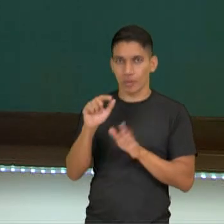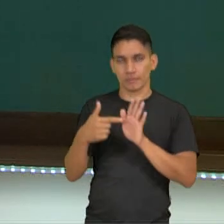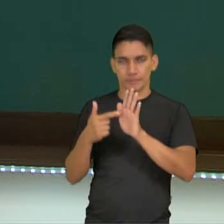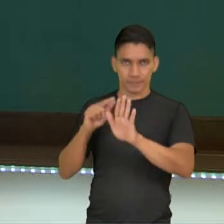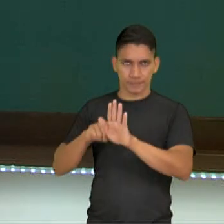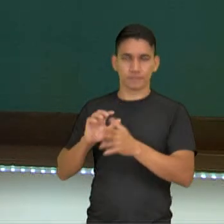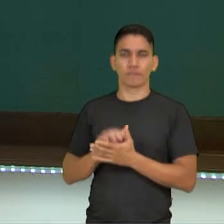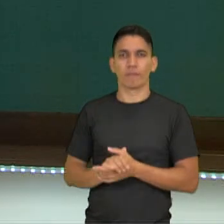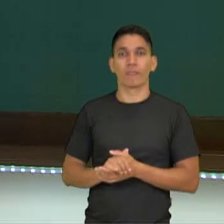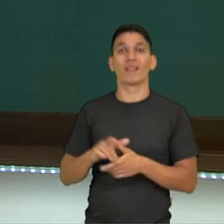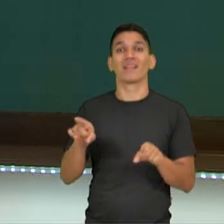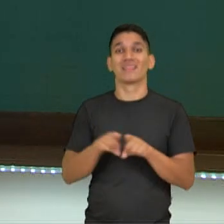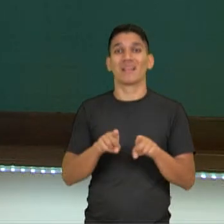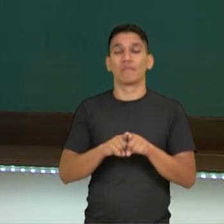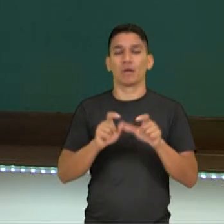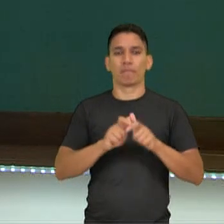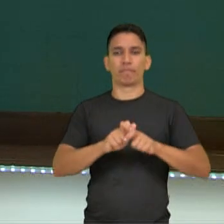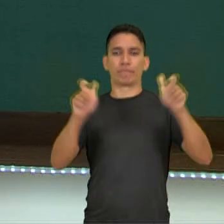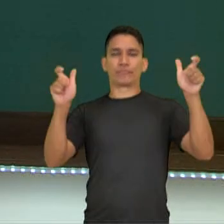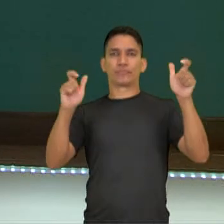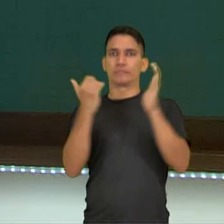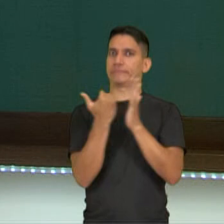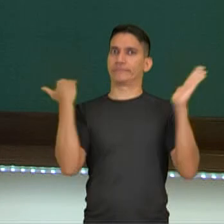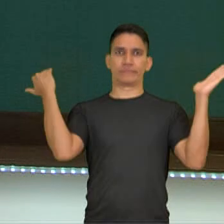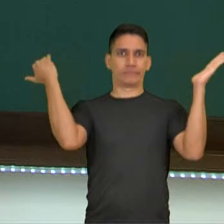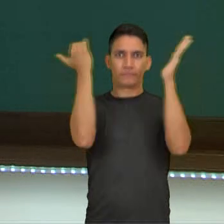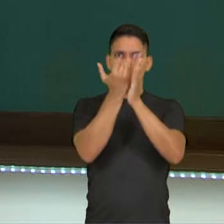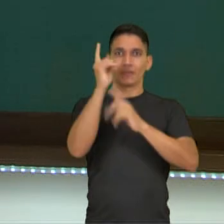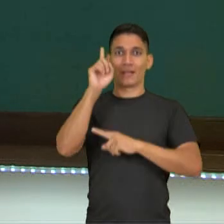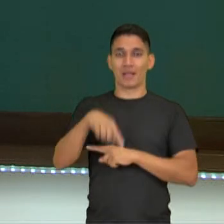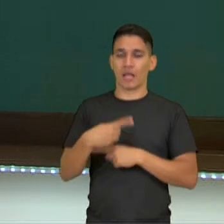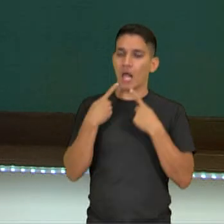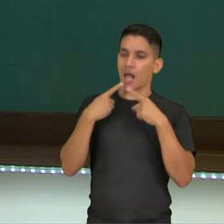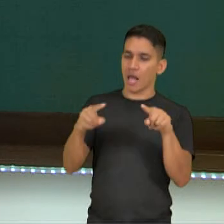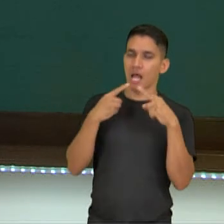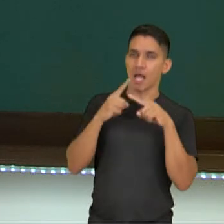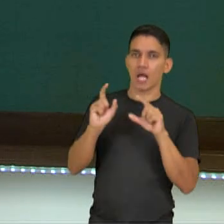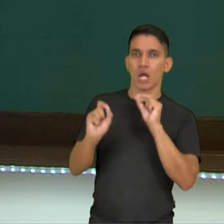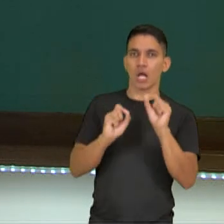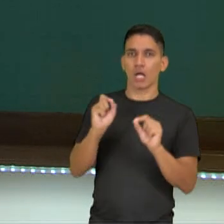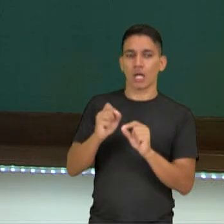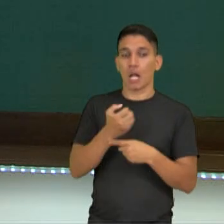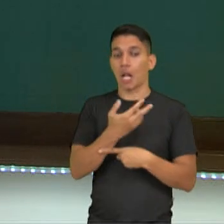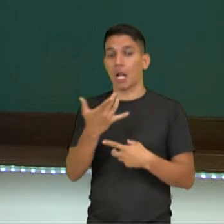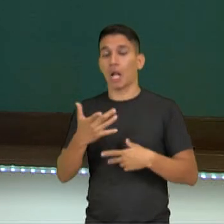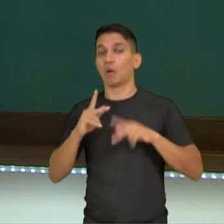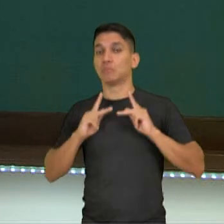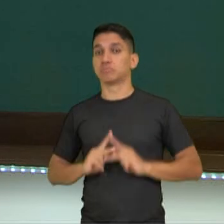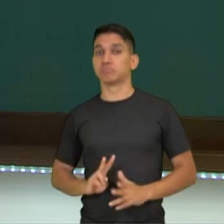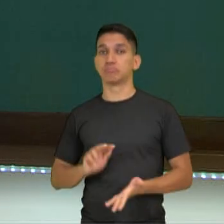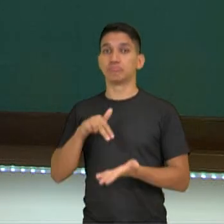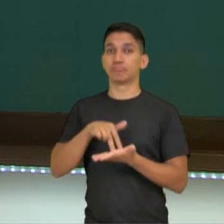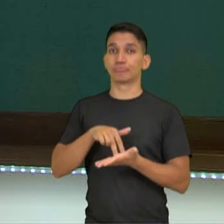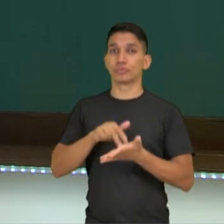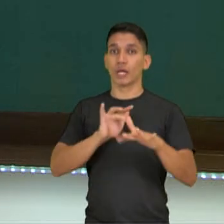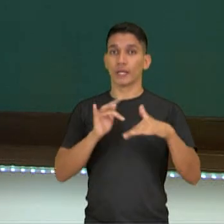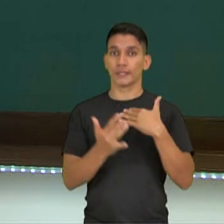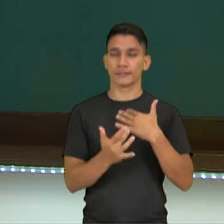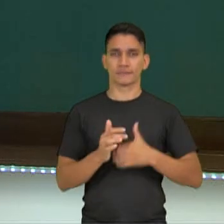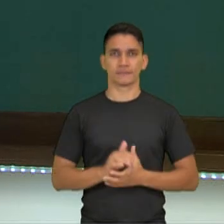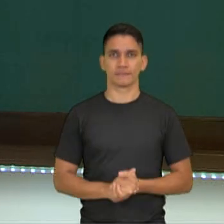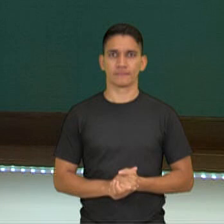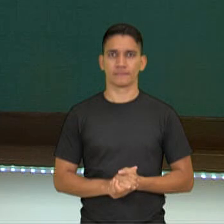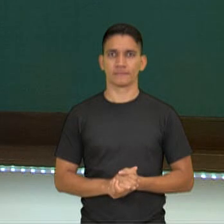hipérbole como sendo um exagero ali, né? Fazendo ali uma crítica a determinados posicionamentos nas redes